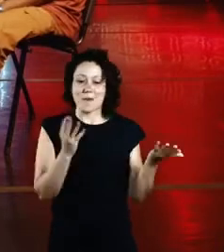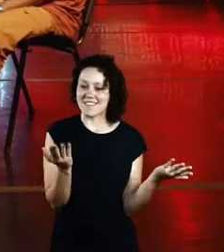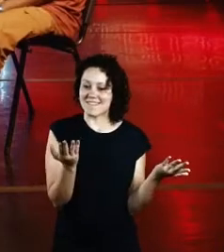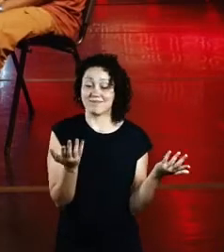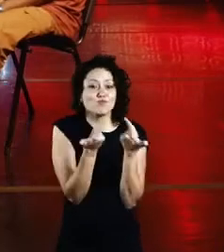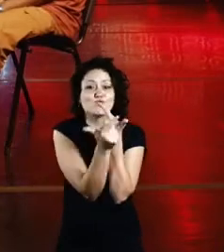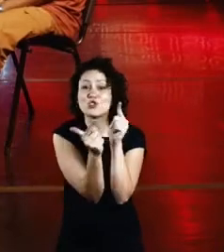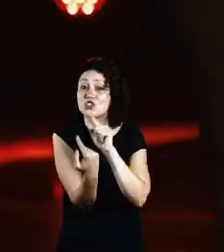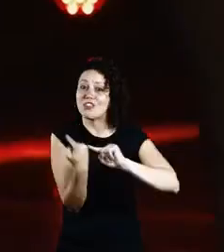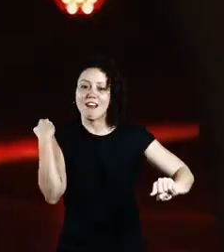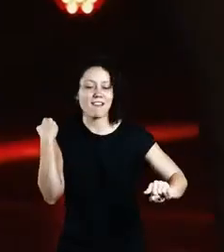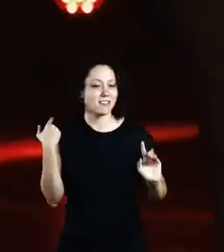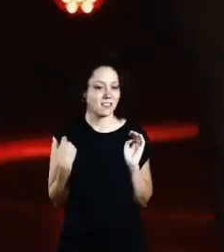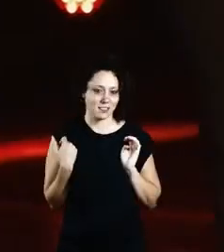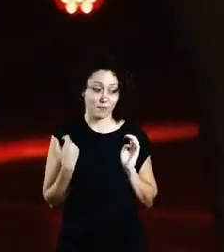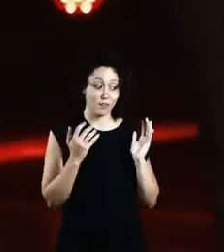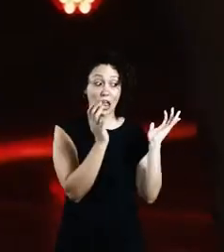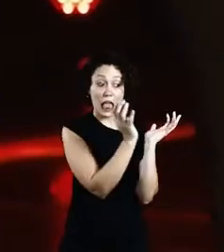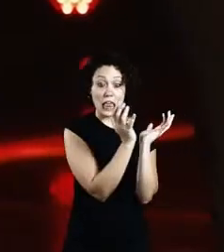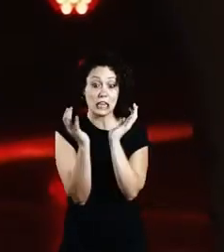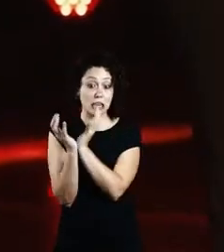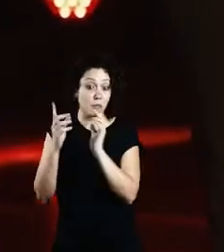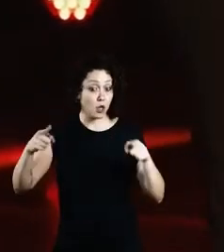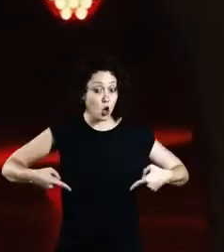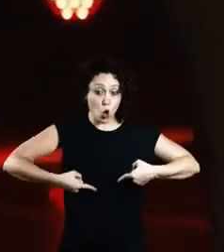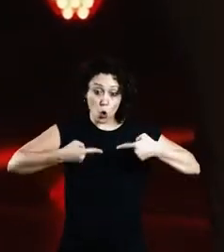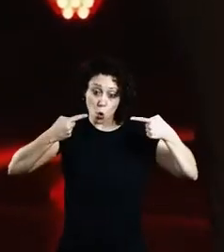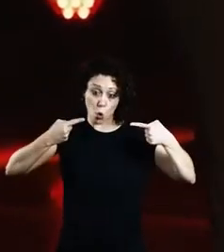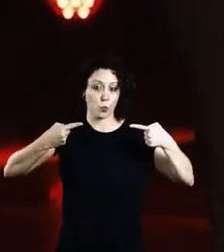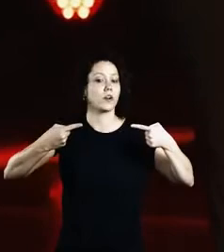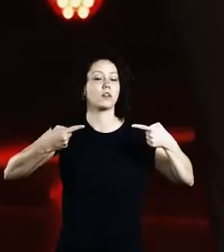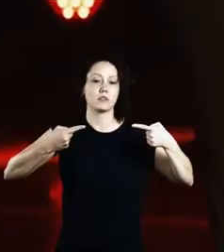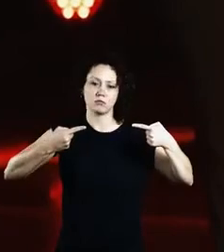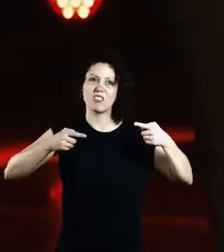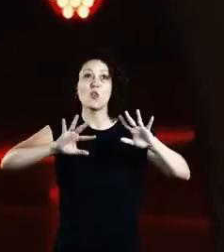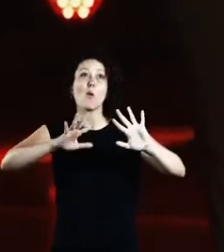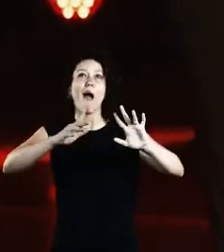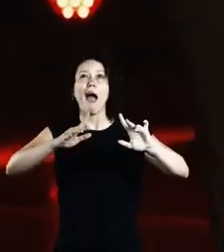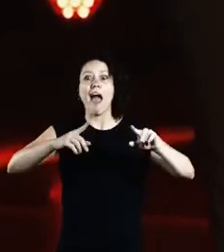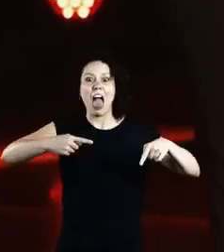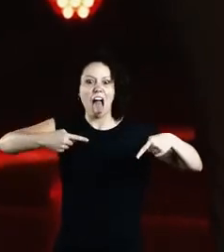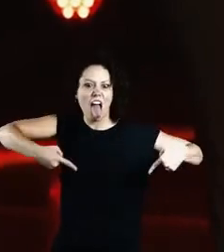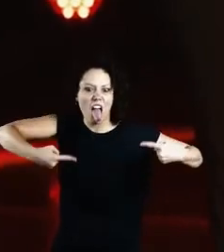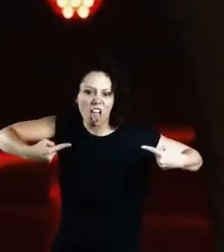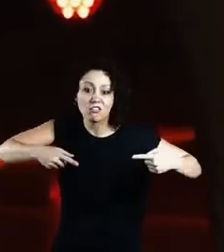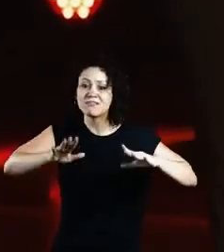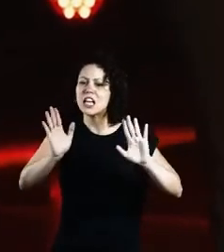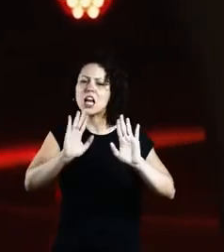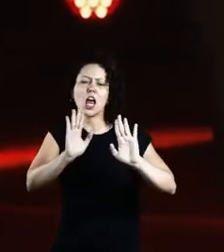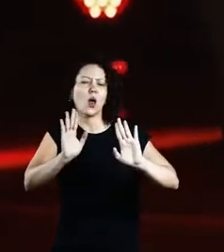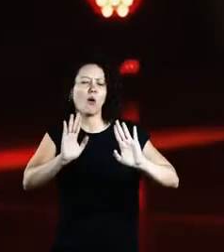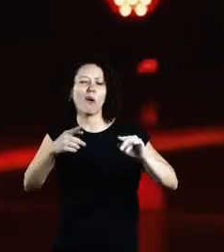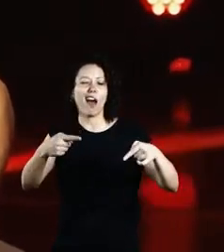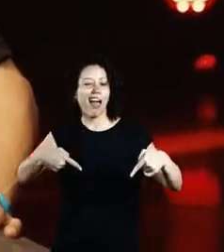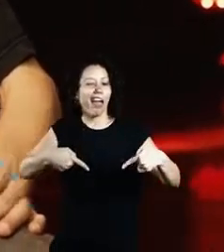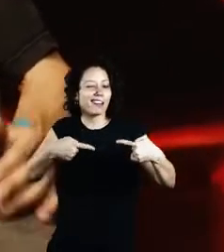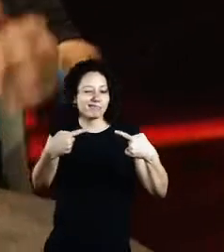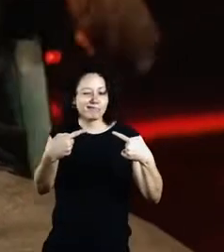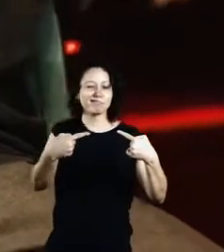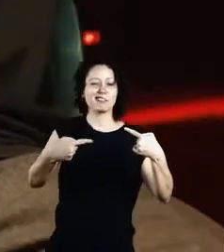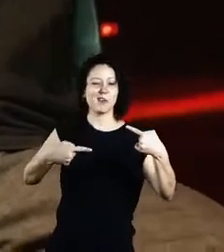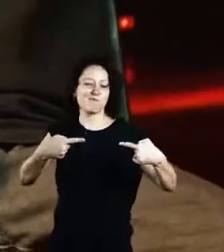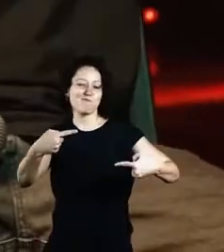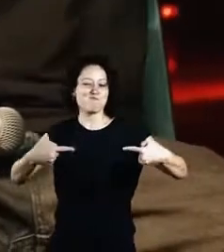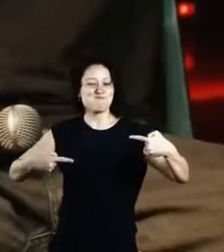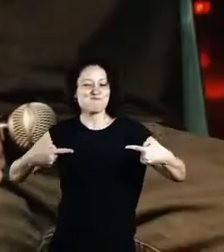Não. Equipes rivais. Cascata, Zimbábue. Rivais numas, né? Sim. Mas... Para você ter uma ideia, não cortando um